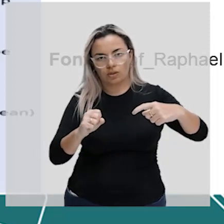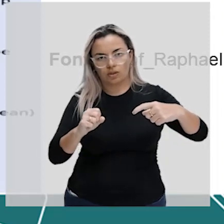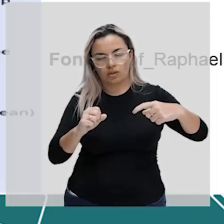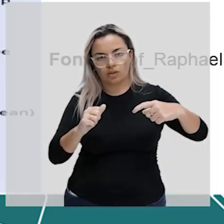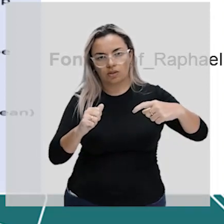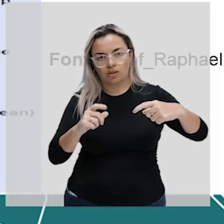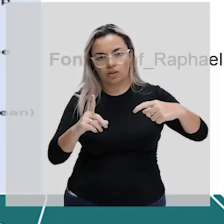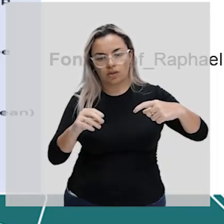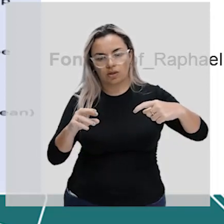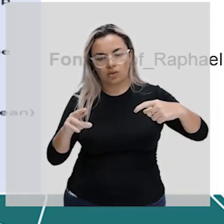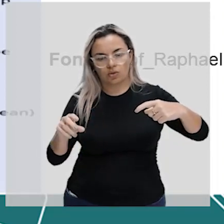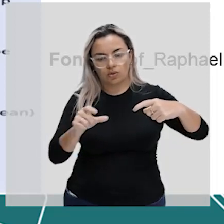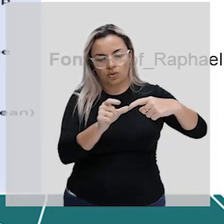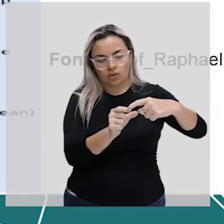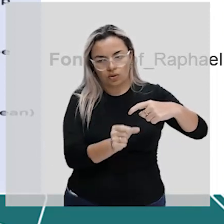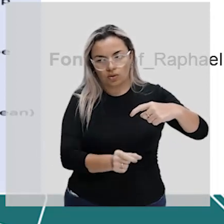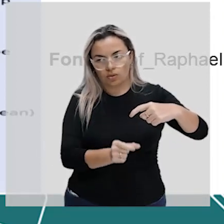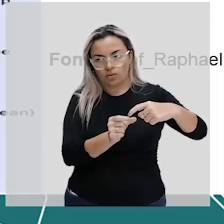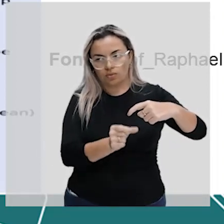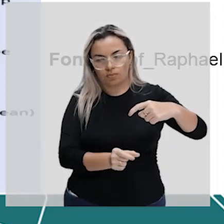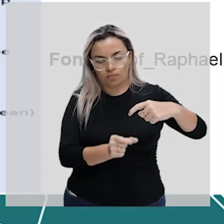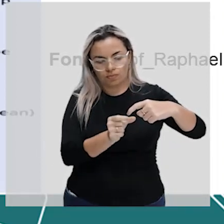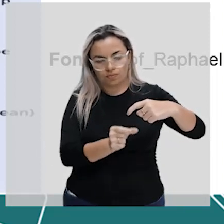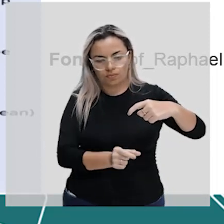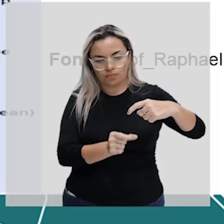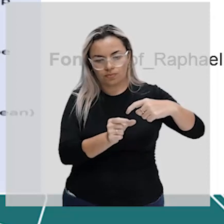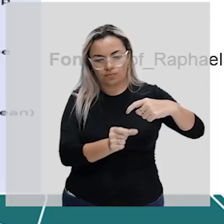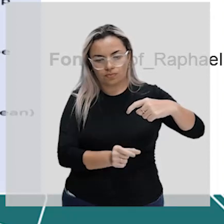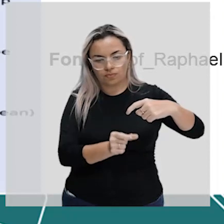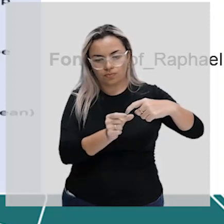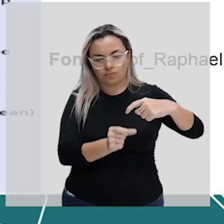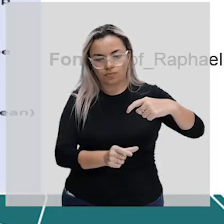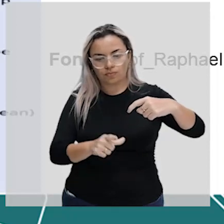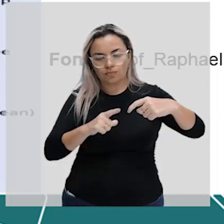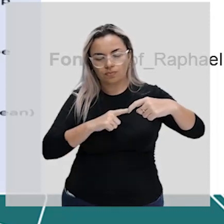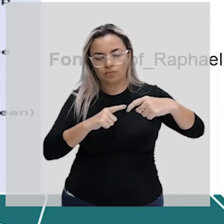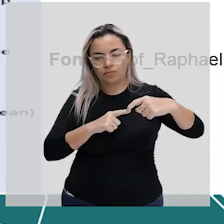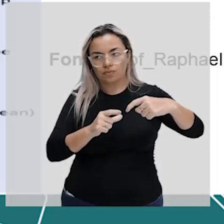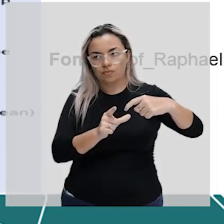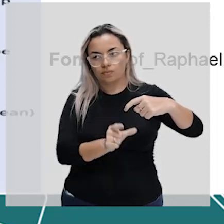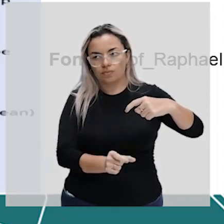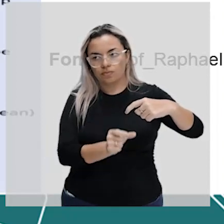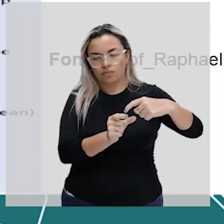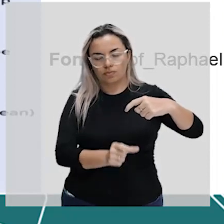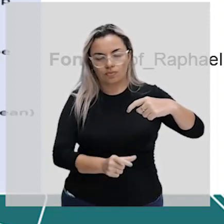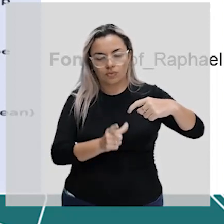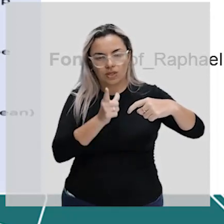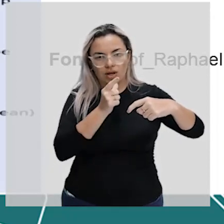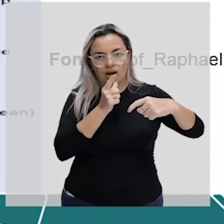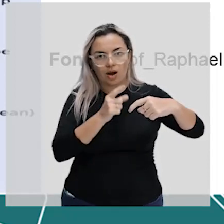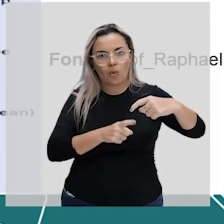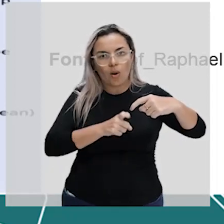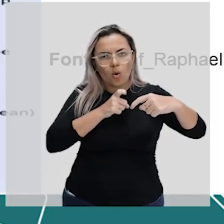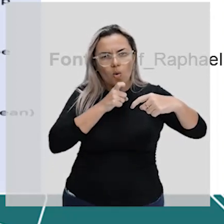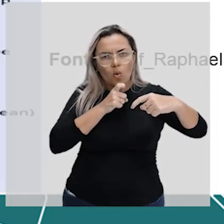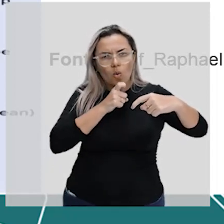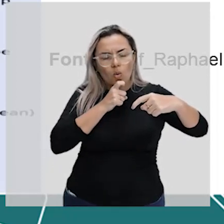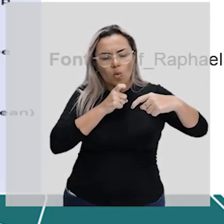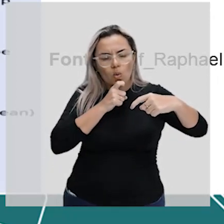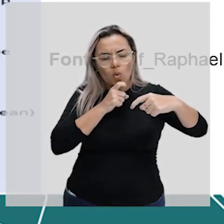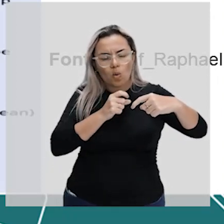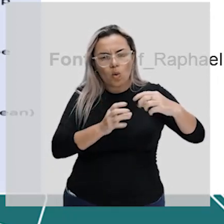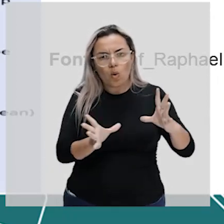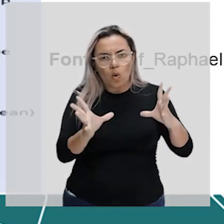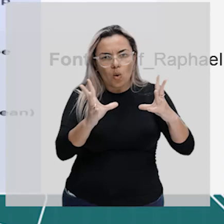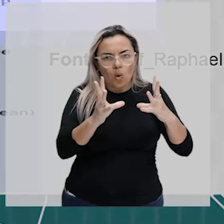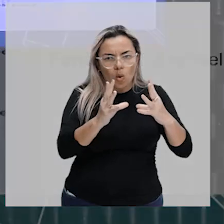tubo de vidro está passando dentro desse condensador. O que tem nesse condensador? A água entra geladinha aqui, ó, só para